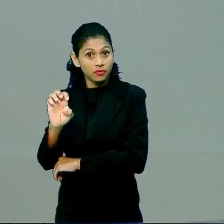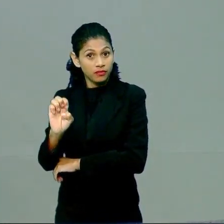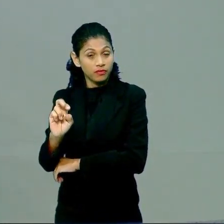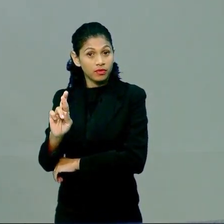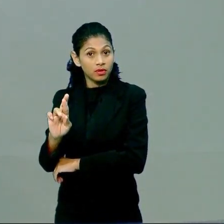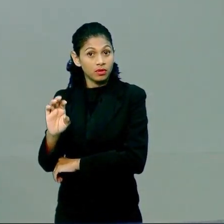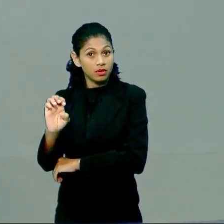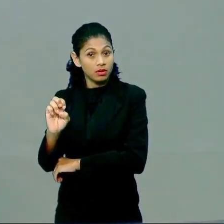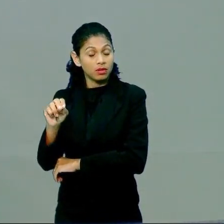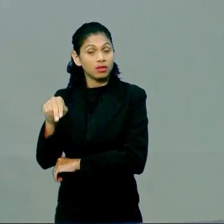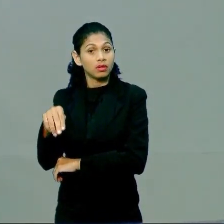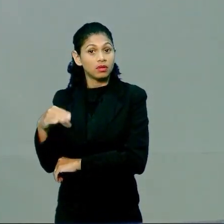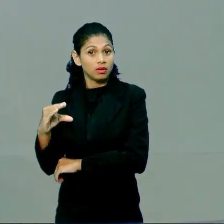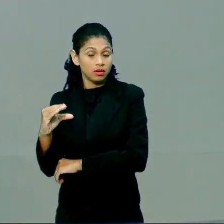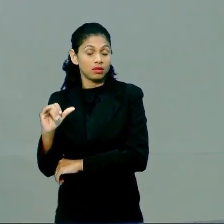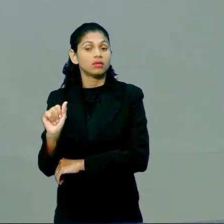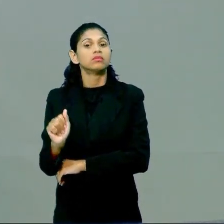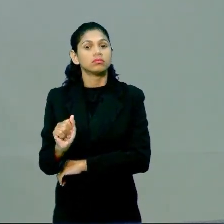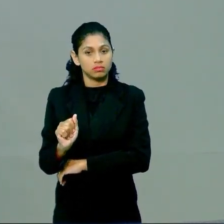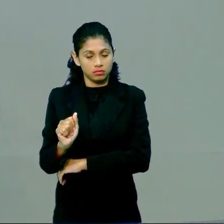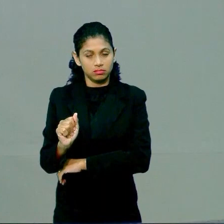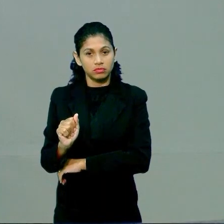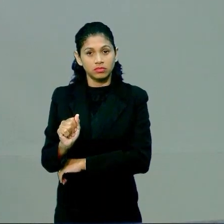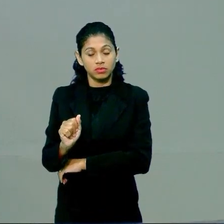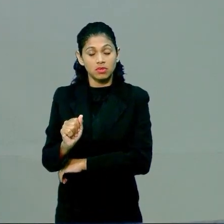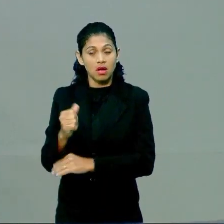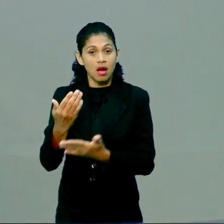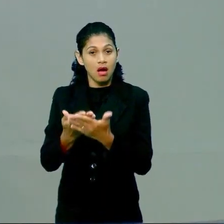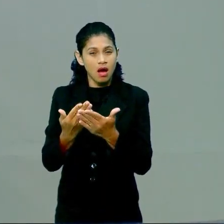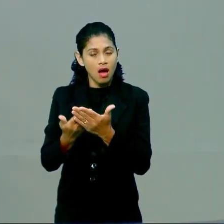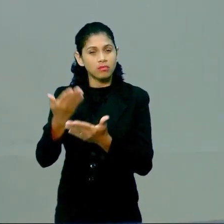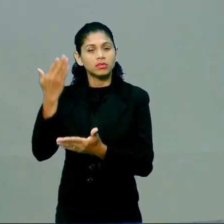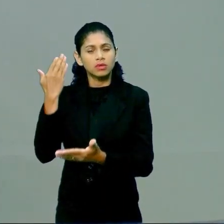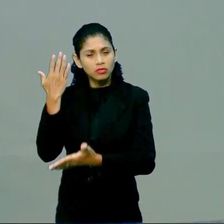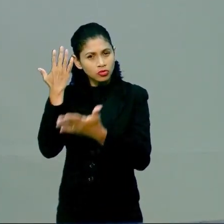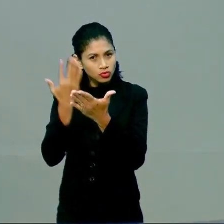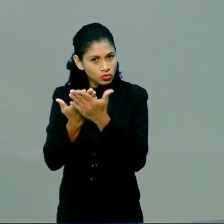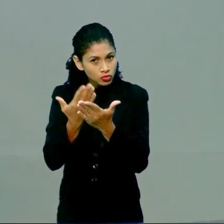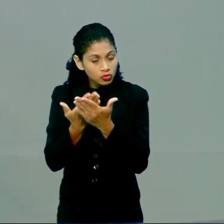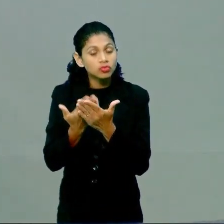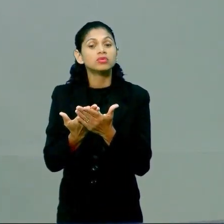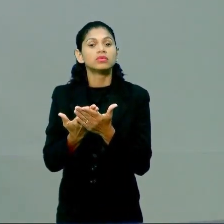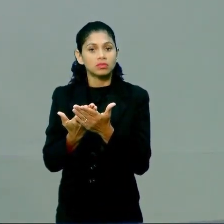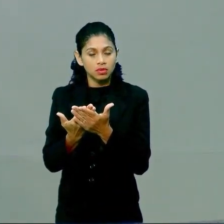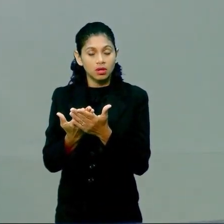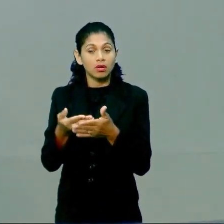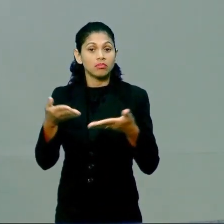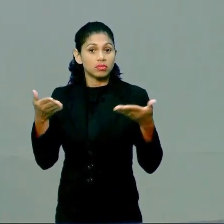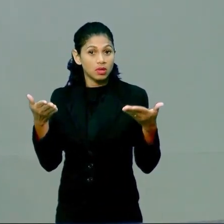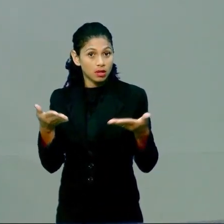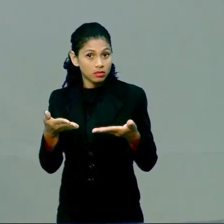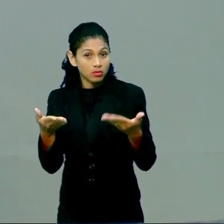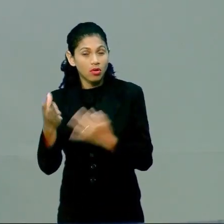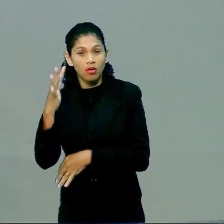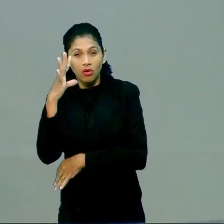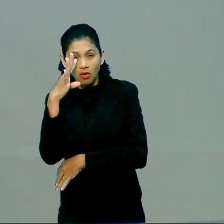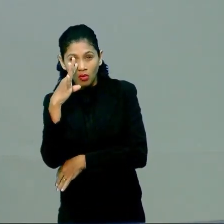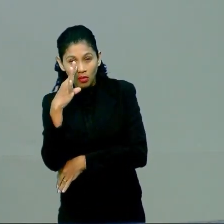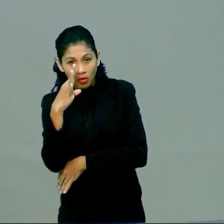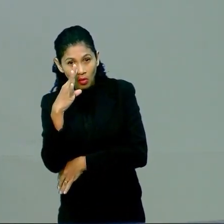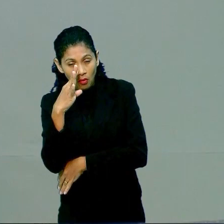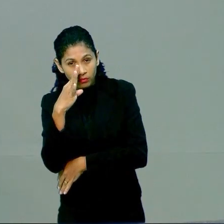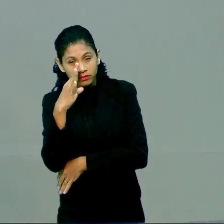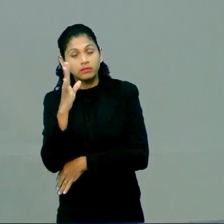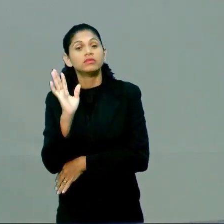preciso eu dei algumas dicas para vocês e agora vamos assistir um pequeno vídeo que vai fazer assim meio que uma atividade prática né E vai trazer